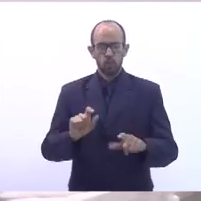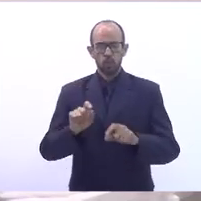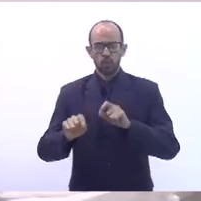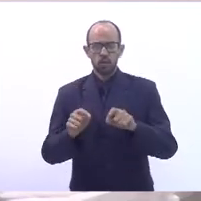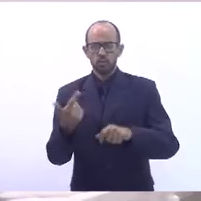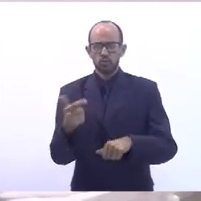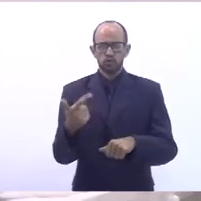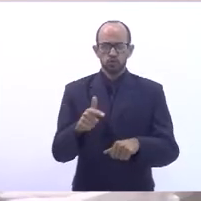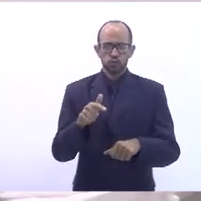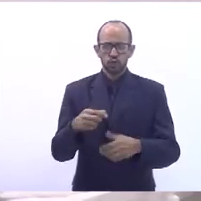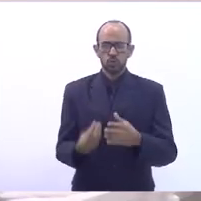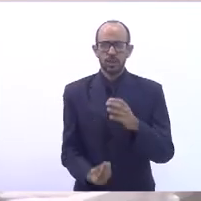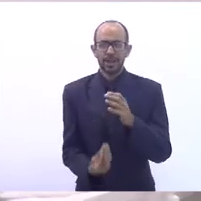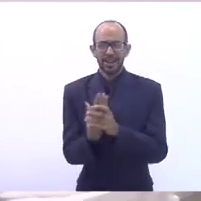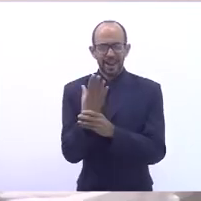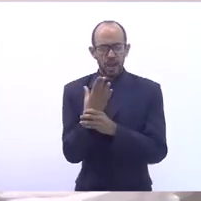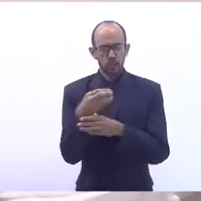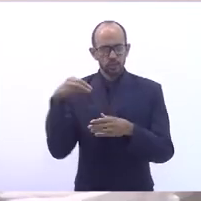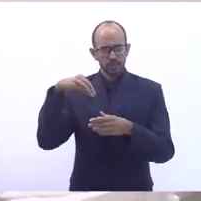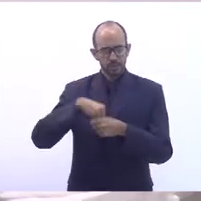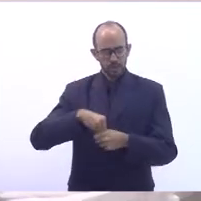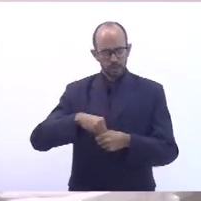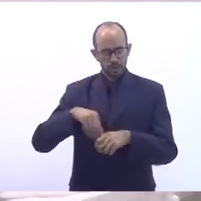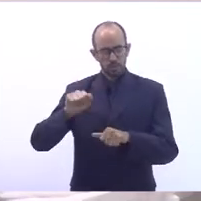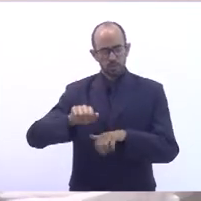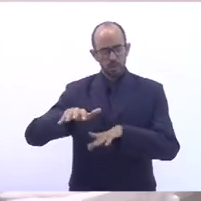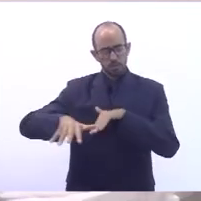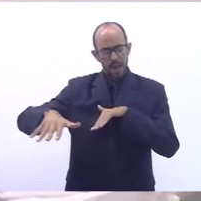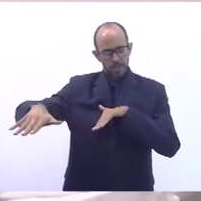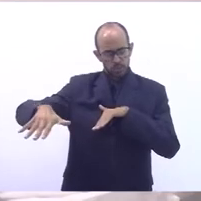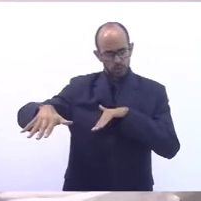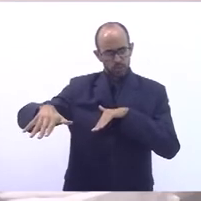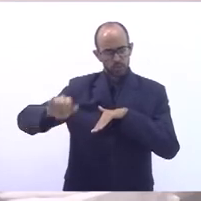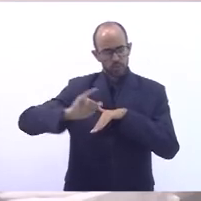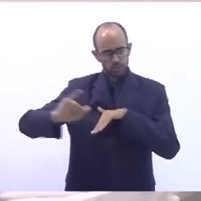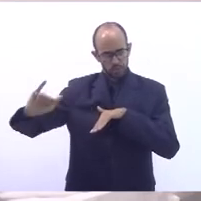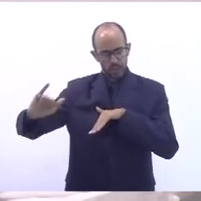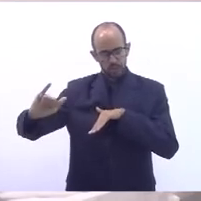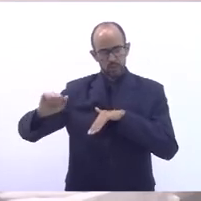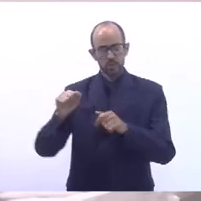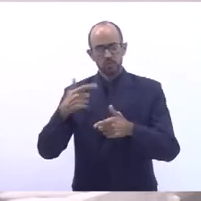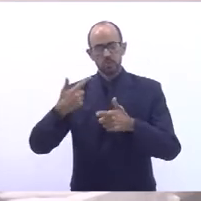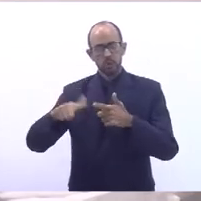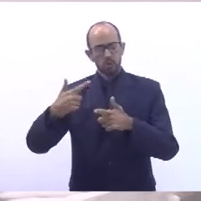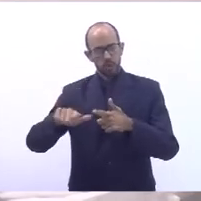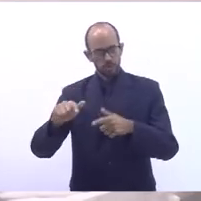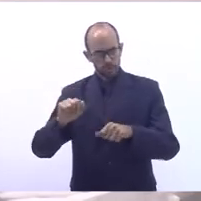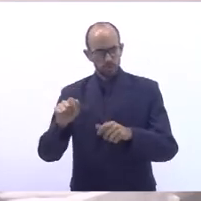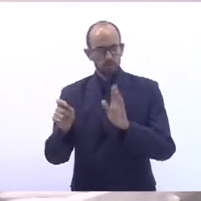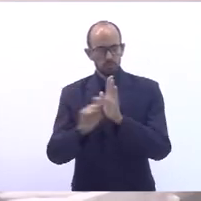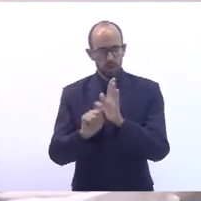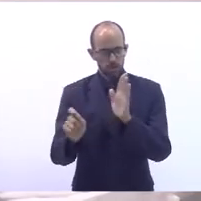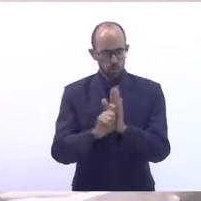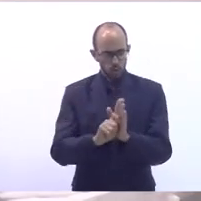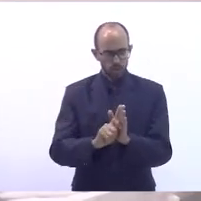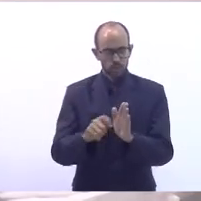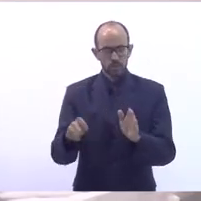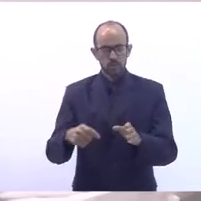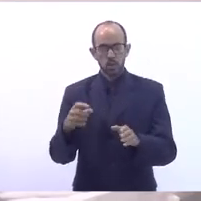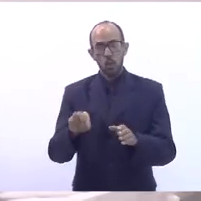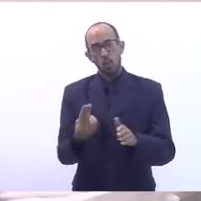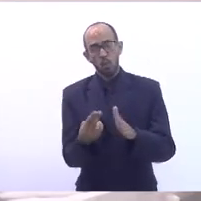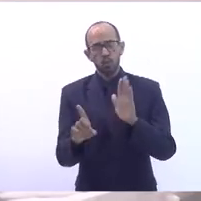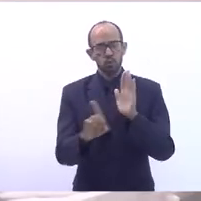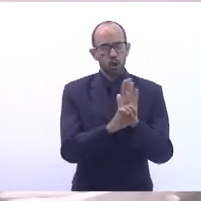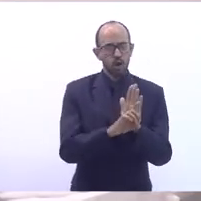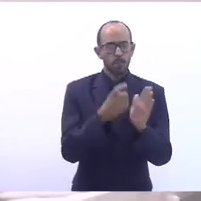existido nenhuma marcha da que relatasse as questões sobre maconha sobre drogas próximos